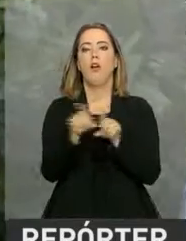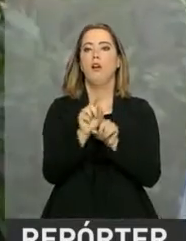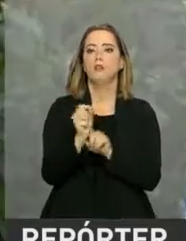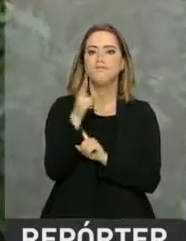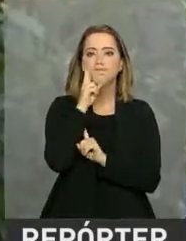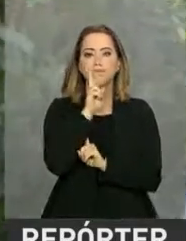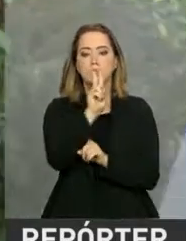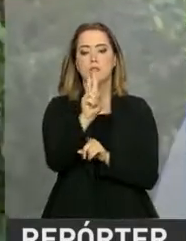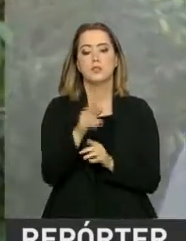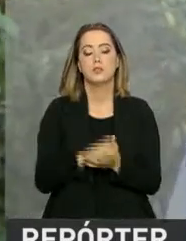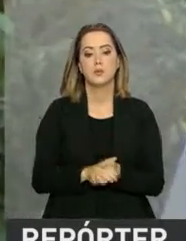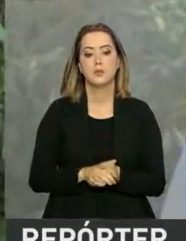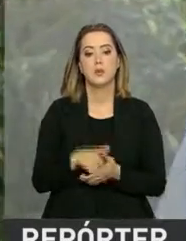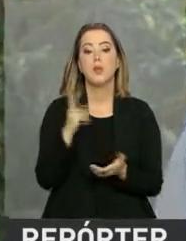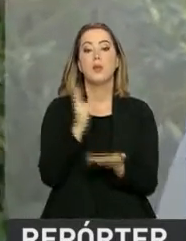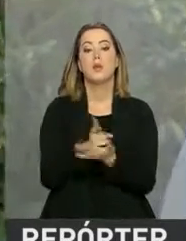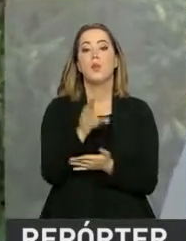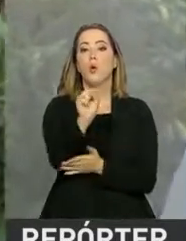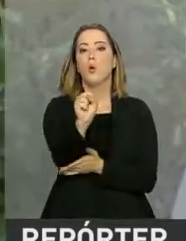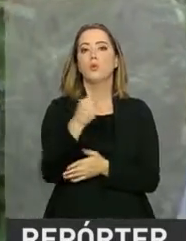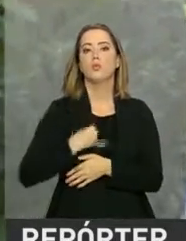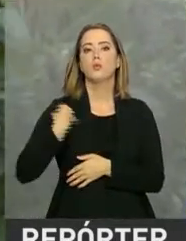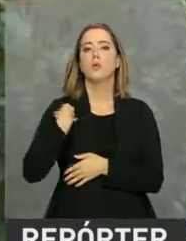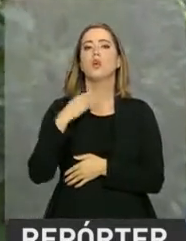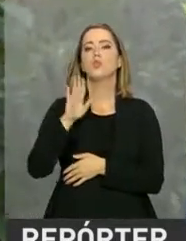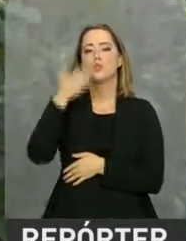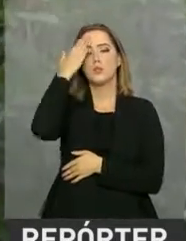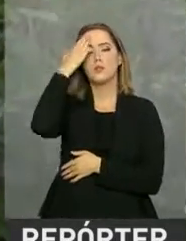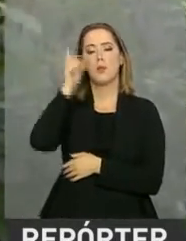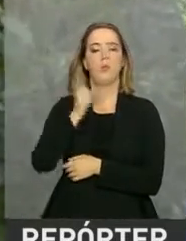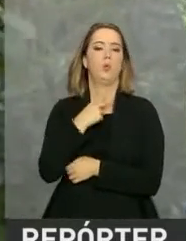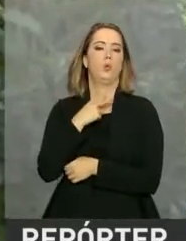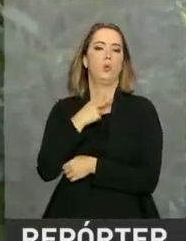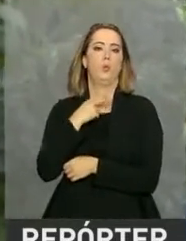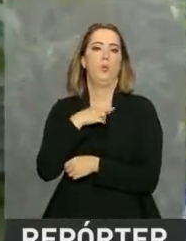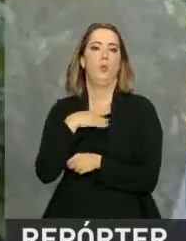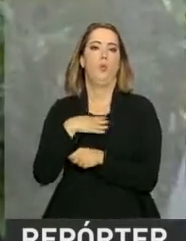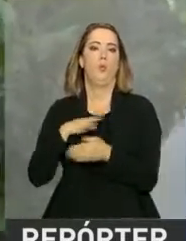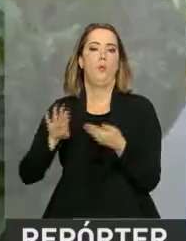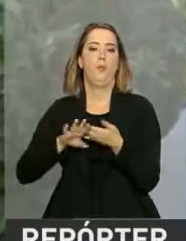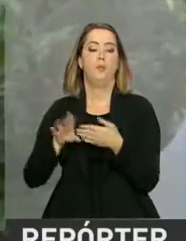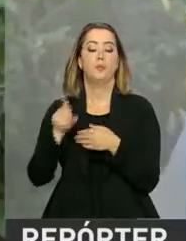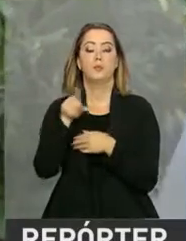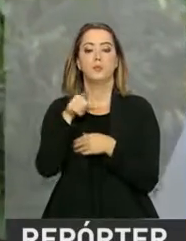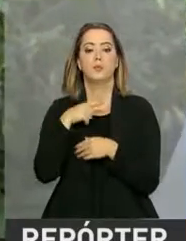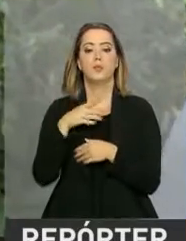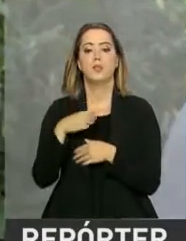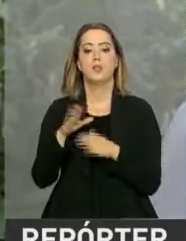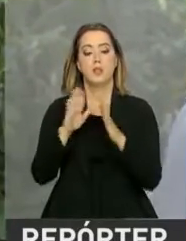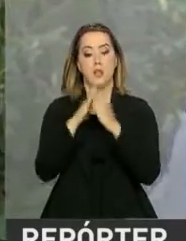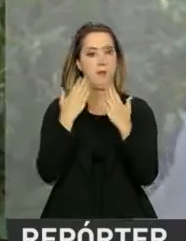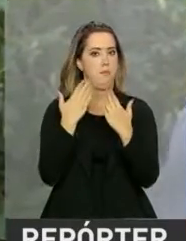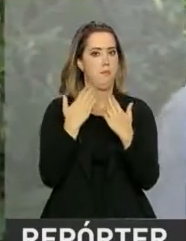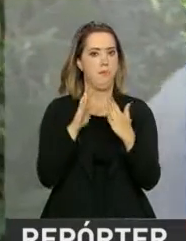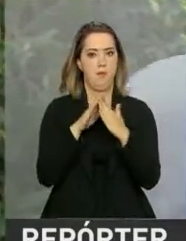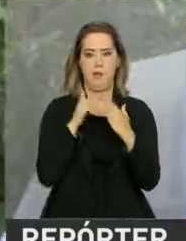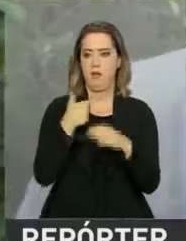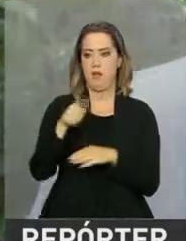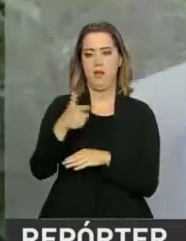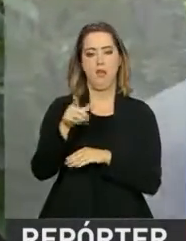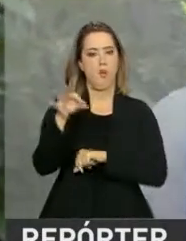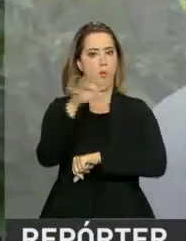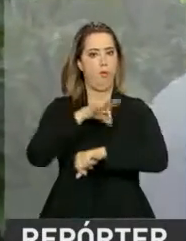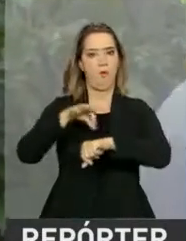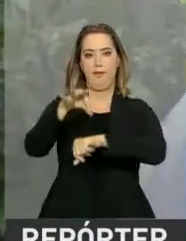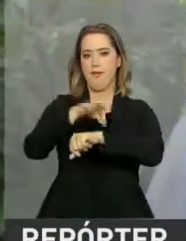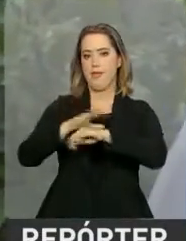tendo 8 anos, o Júlio César já sabe que não dá para vacilar com o mosquito. Na minha casa não tem dengue nenhuma.